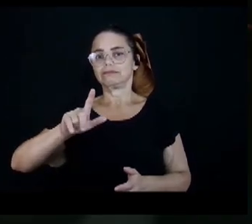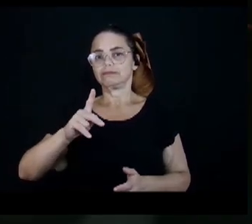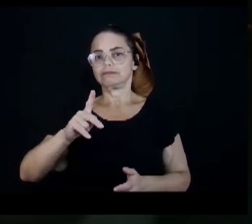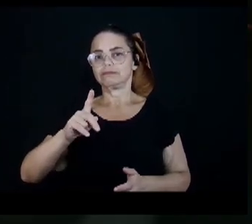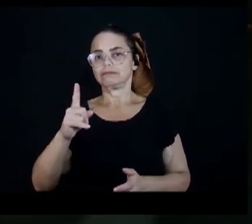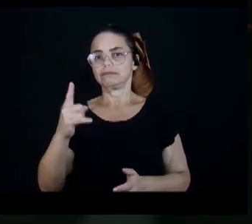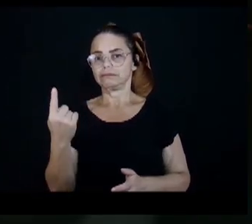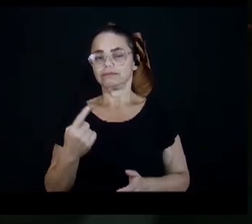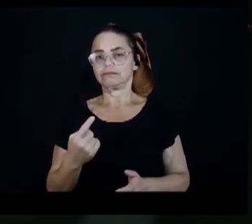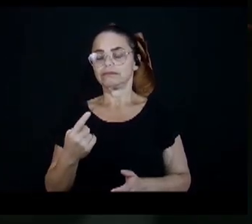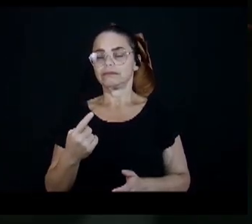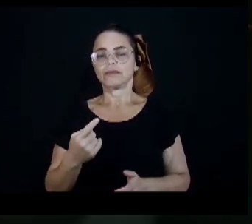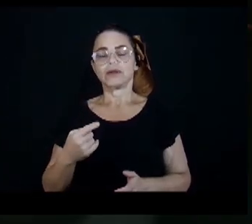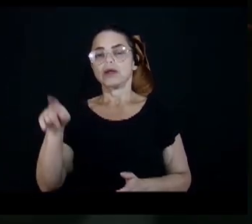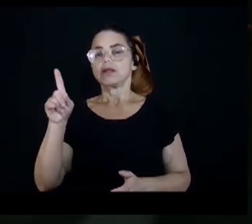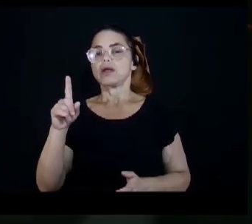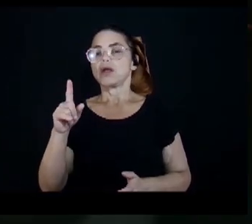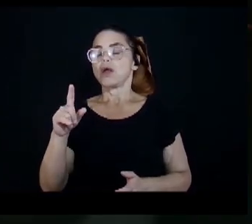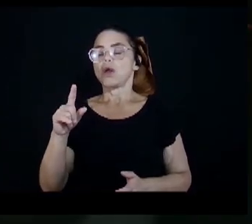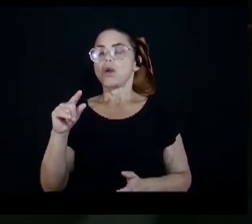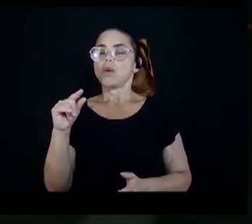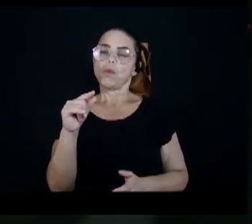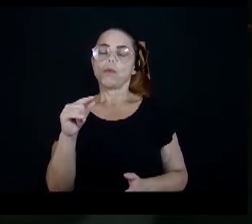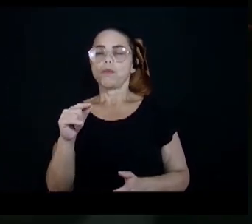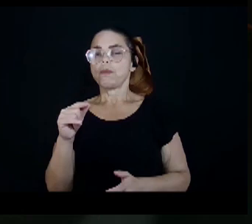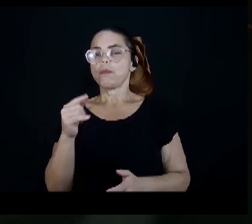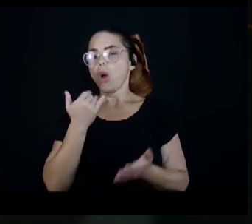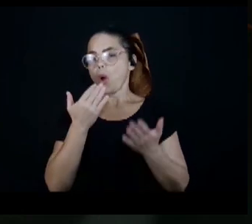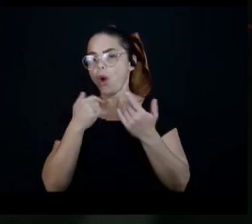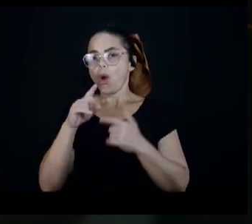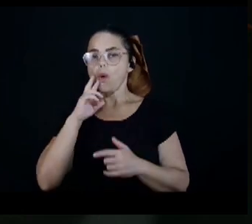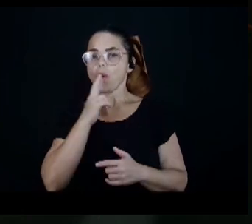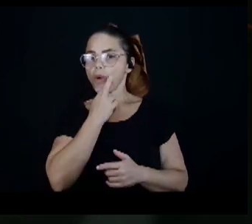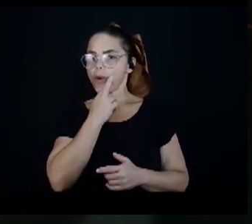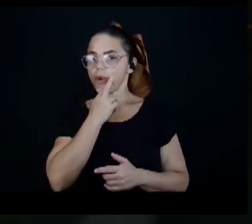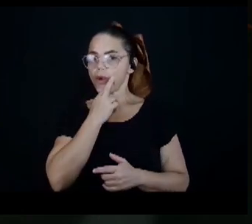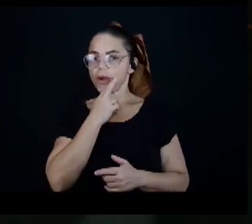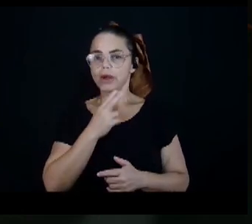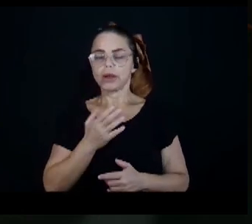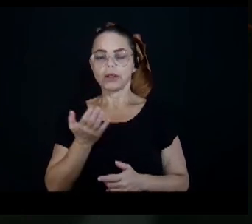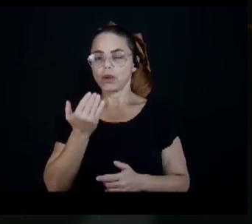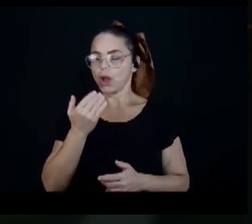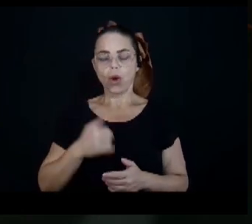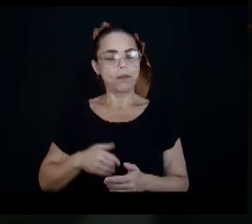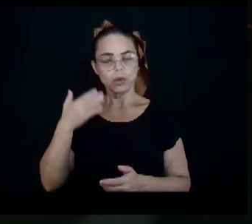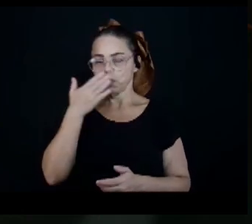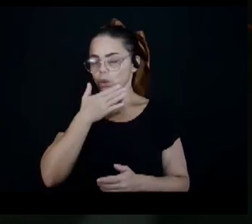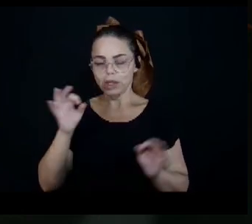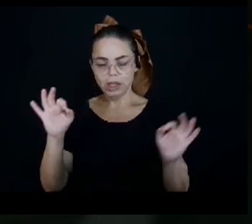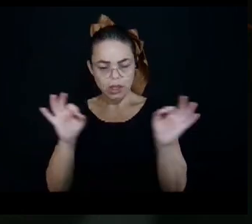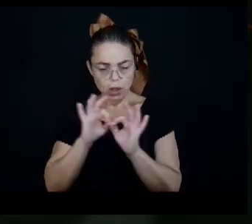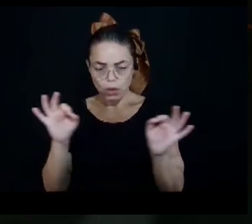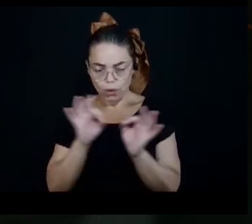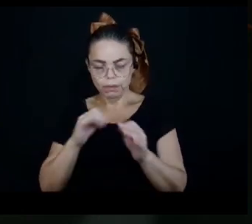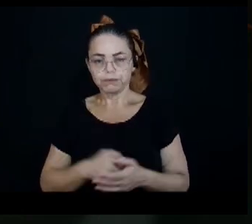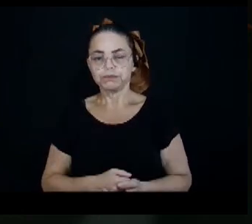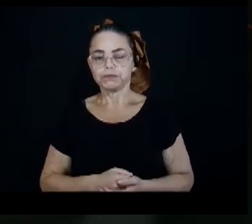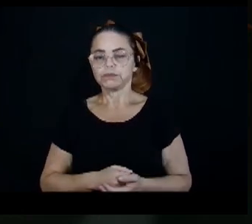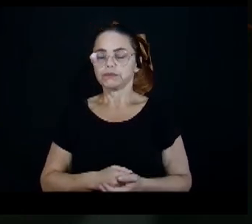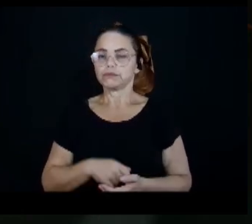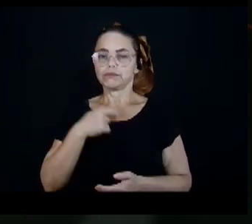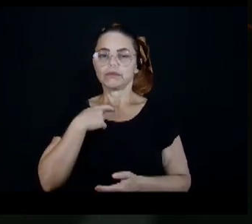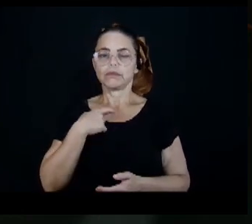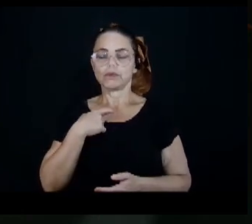fora. Quando saem, pulam entradas e sobremesas. O jornal Financial